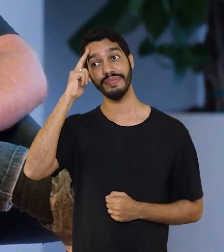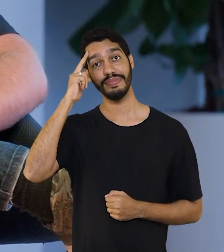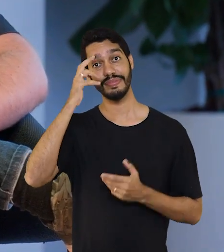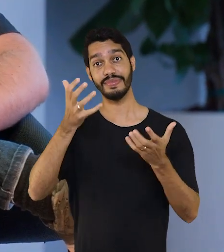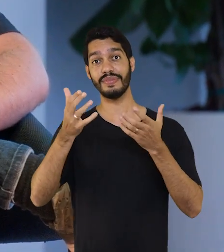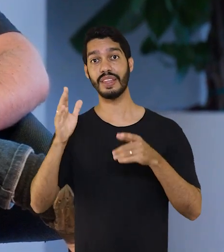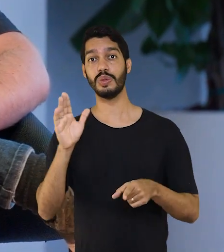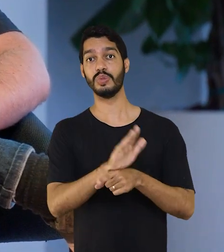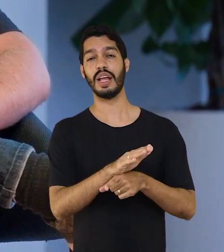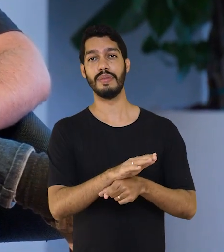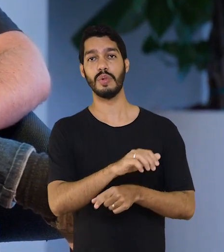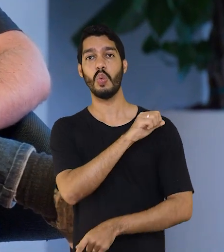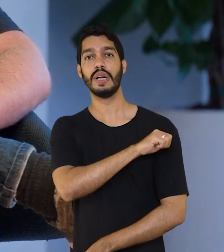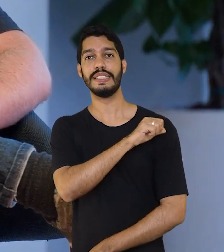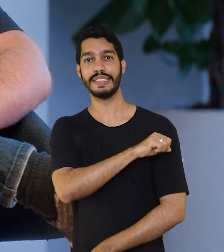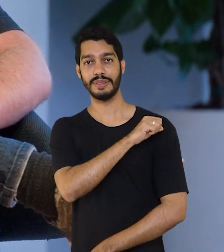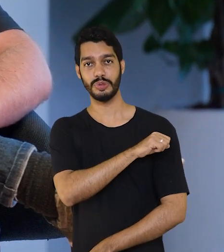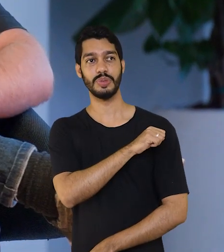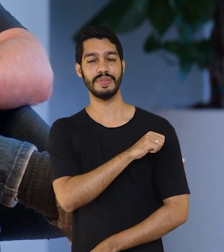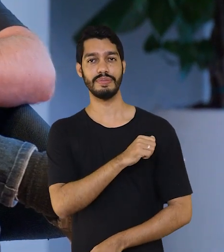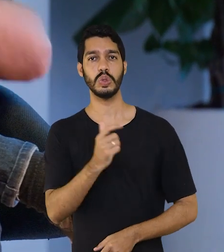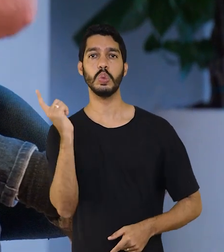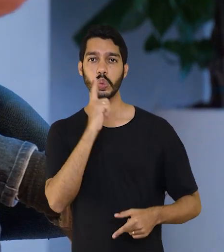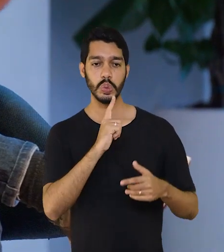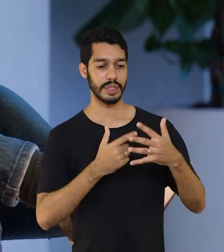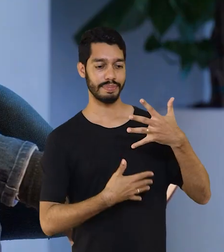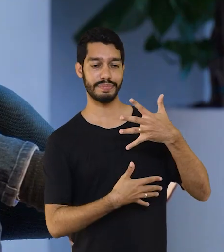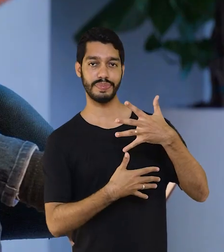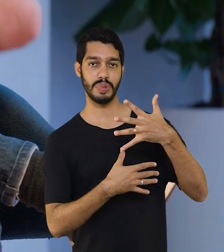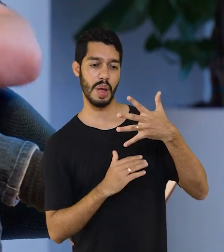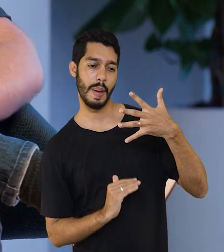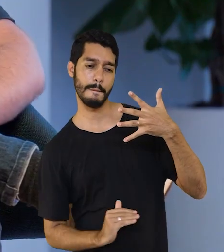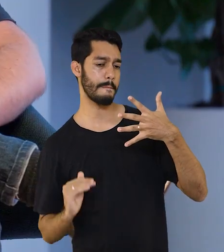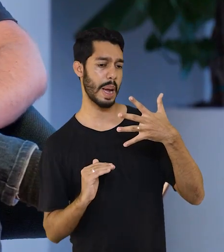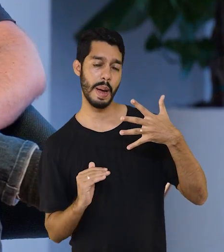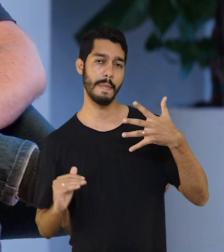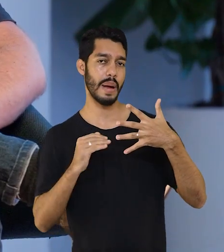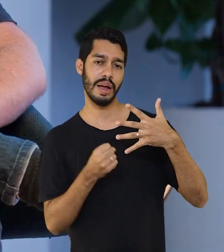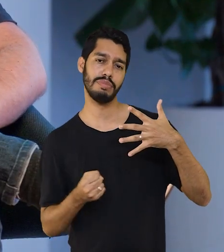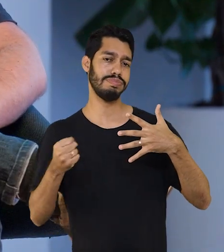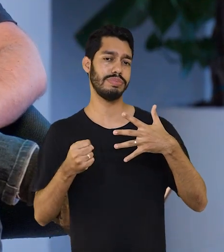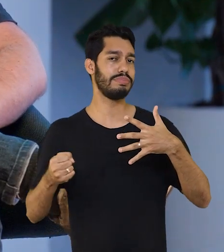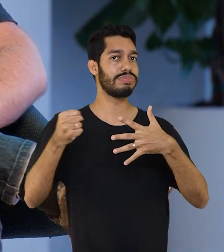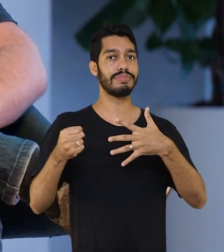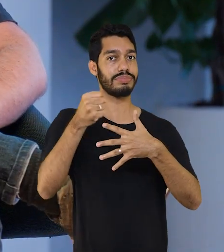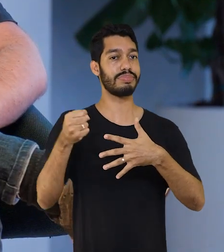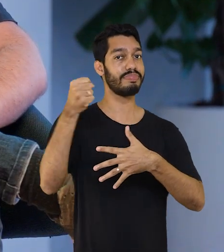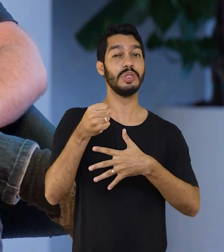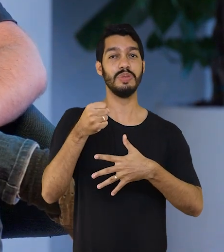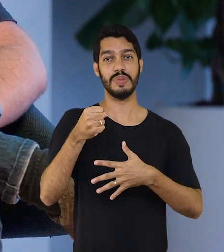Rio a, enfim, calcar posições no cenário global de tecnologia.